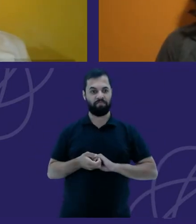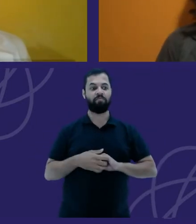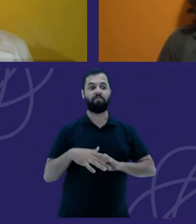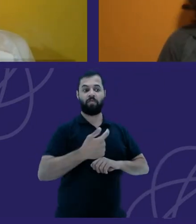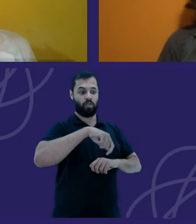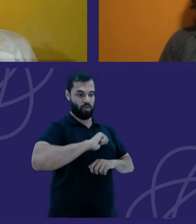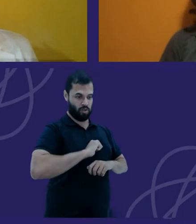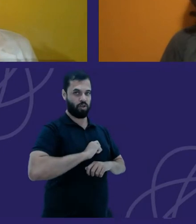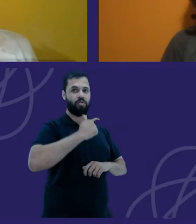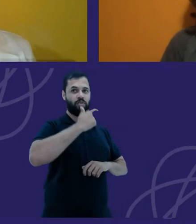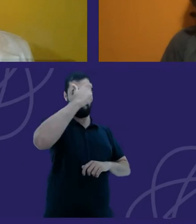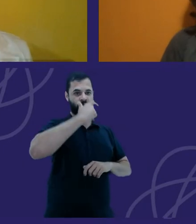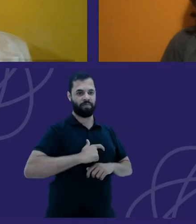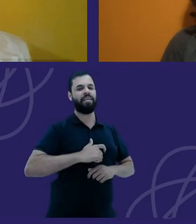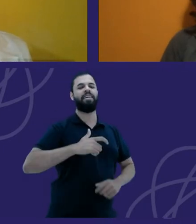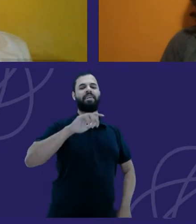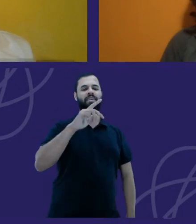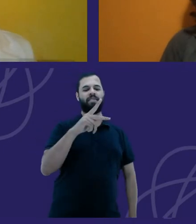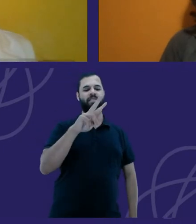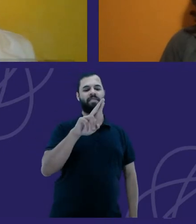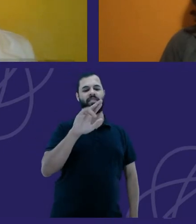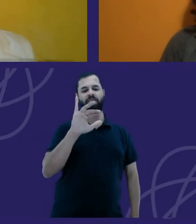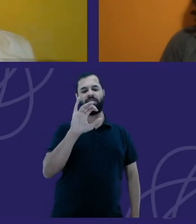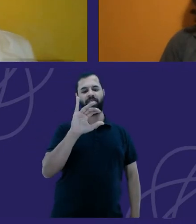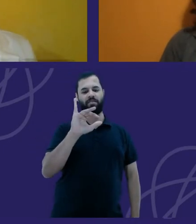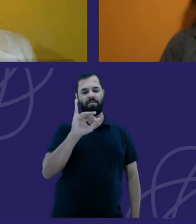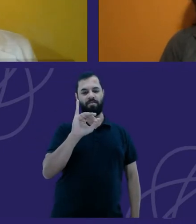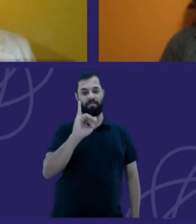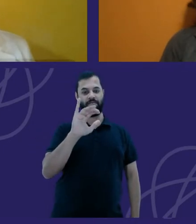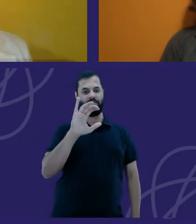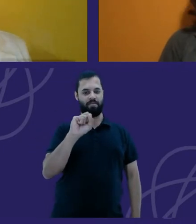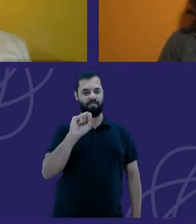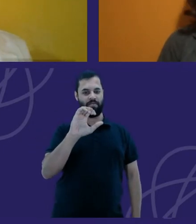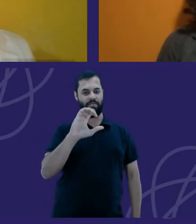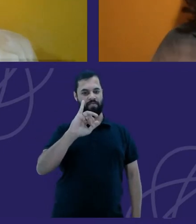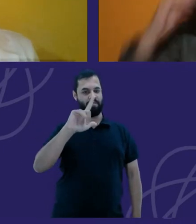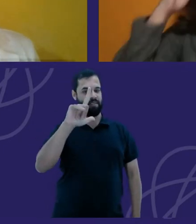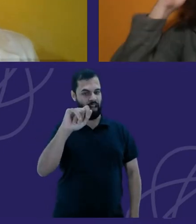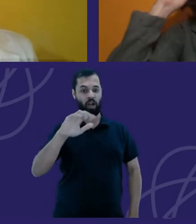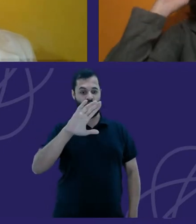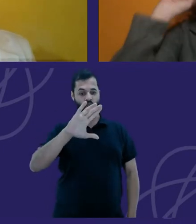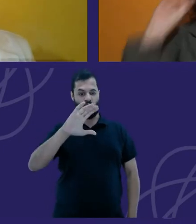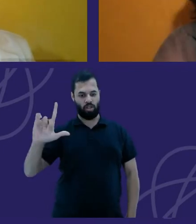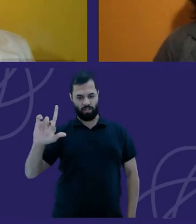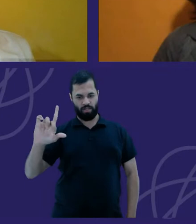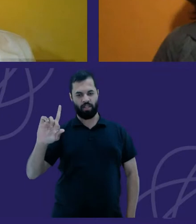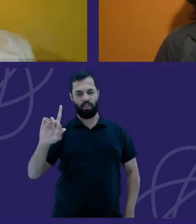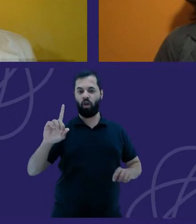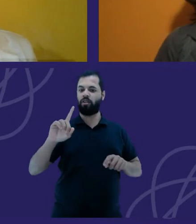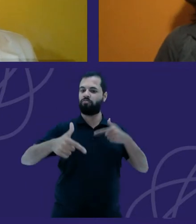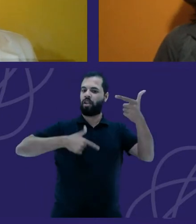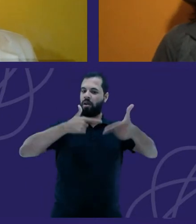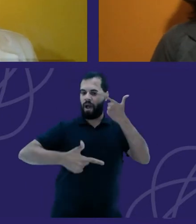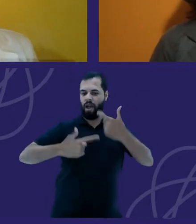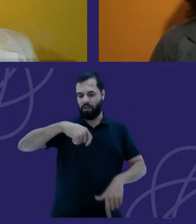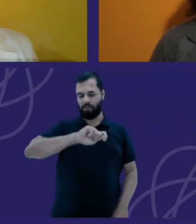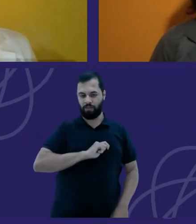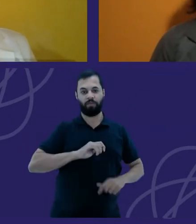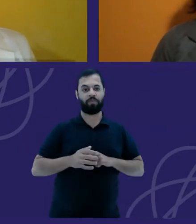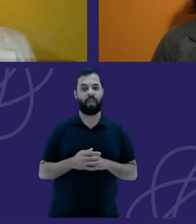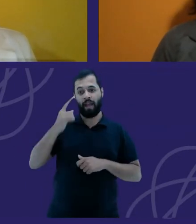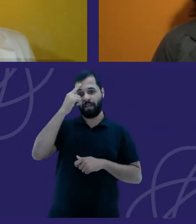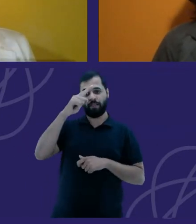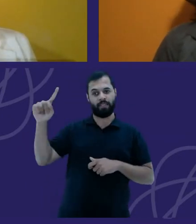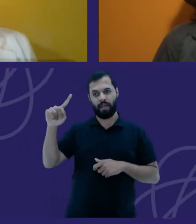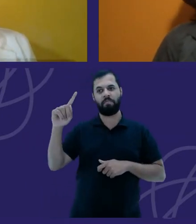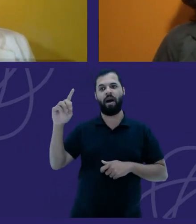Priscila Barbosa de Souza, a coordenadora de produção. A Semana Nacional é um evento coordenado pelo